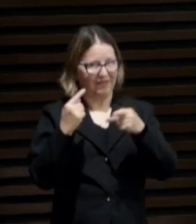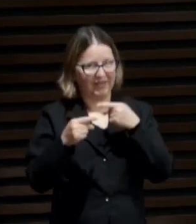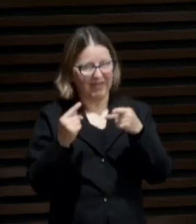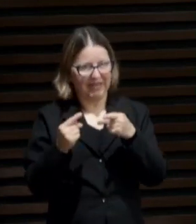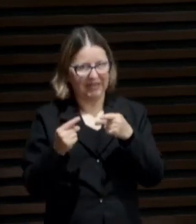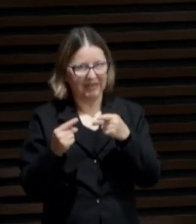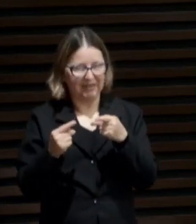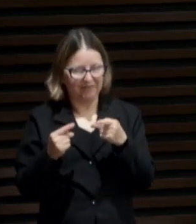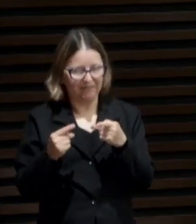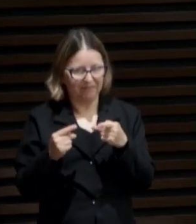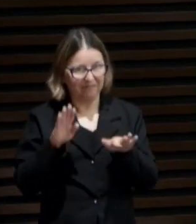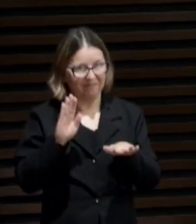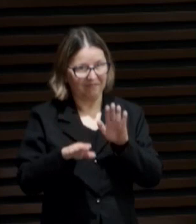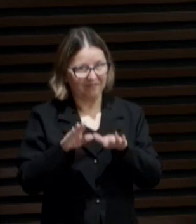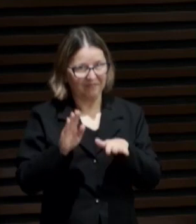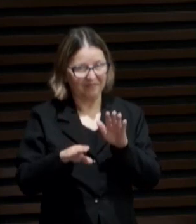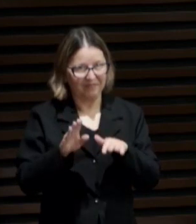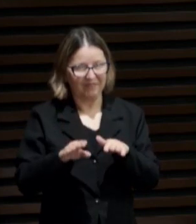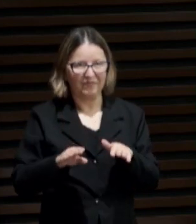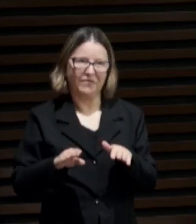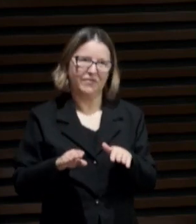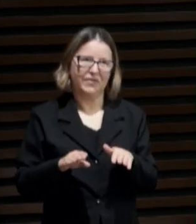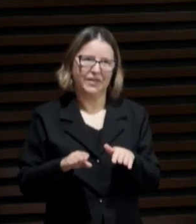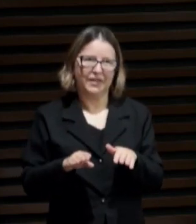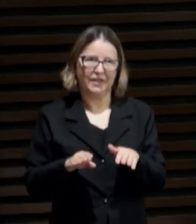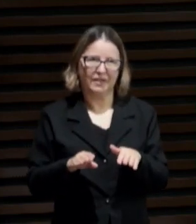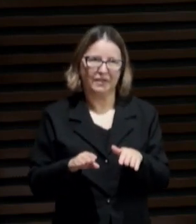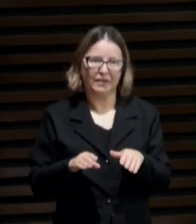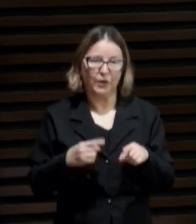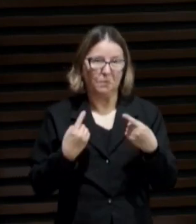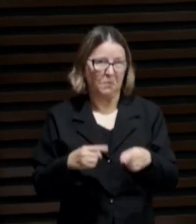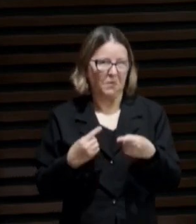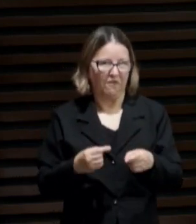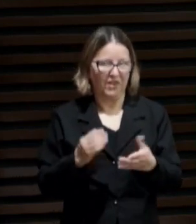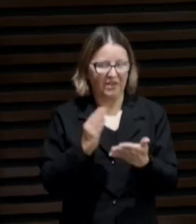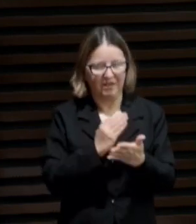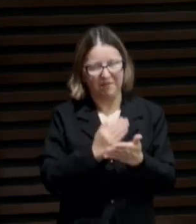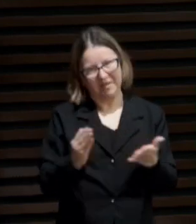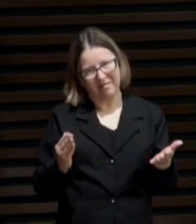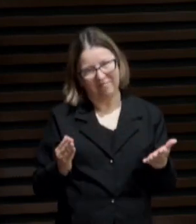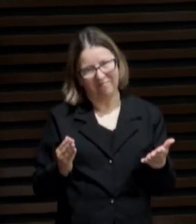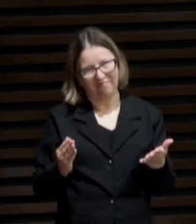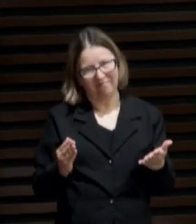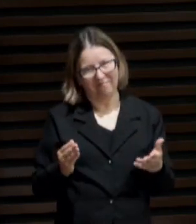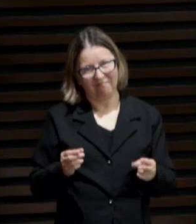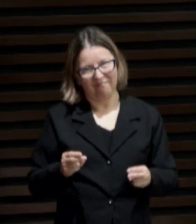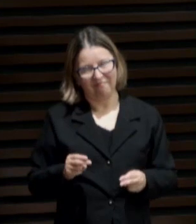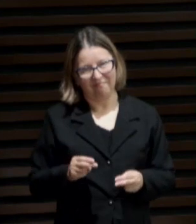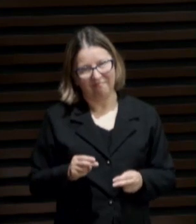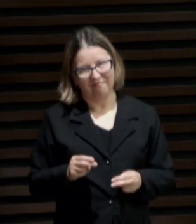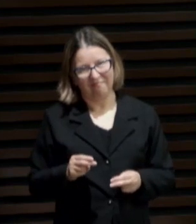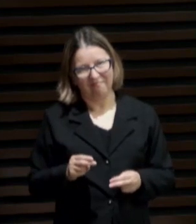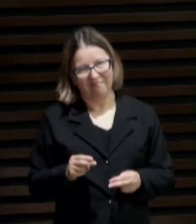por muitas vezes, tem levantado dissensão e que, com frequência, temos falado